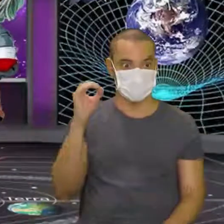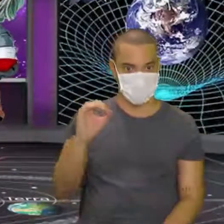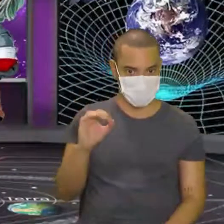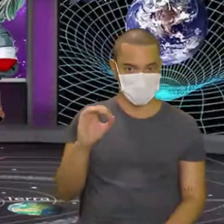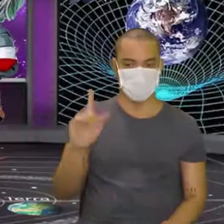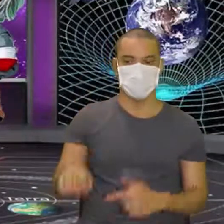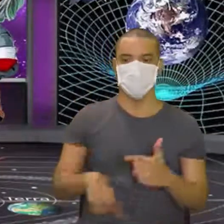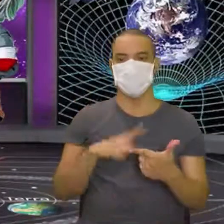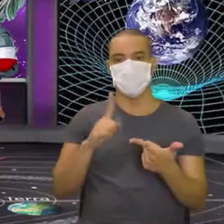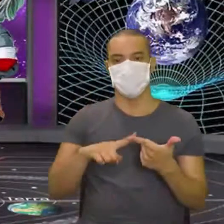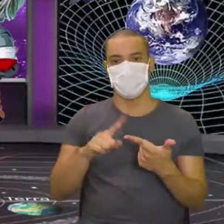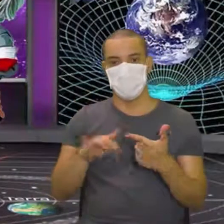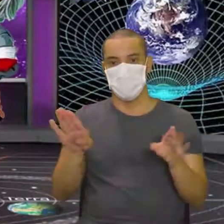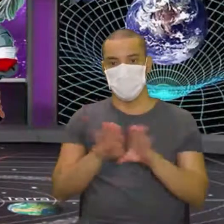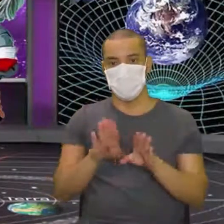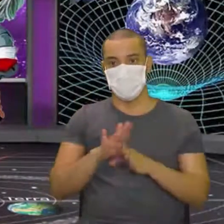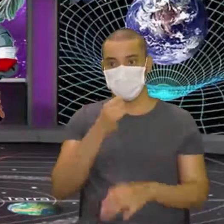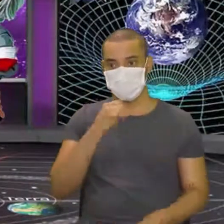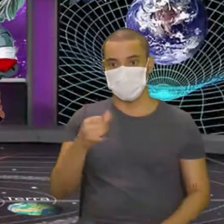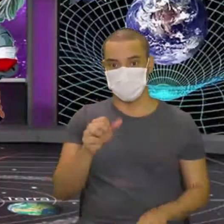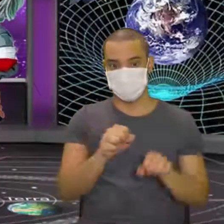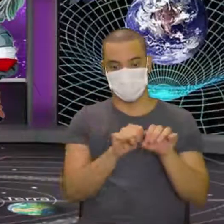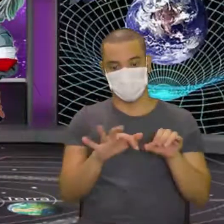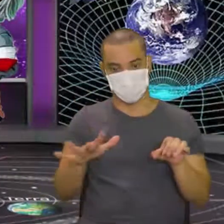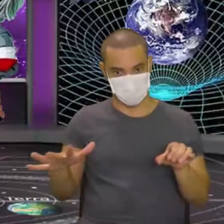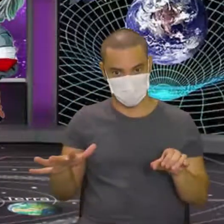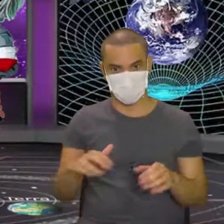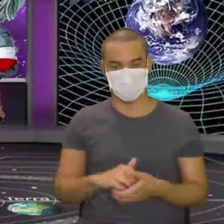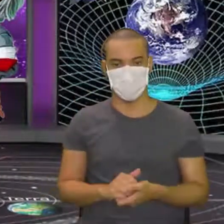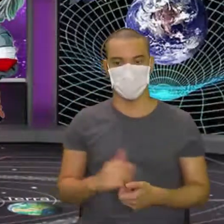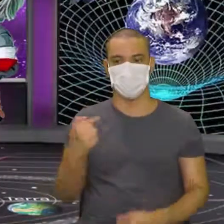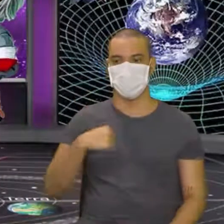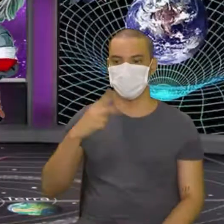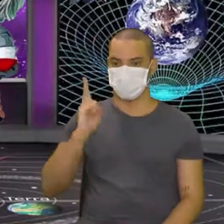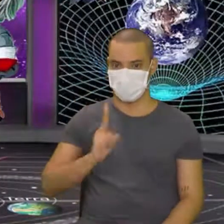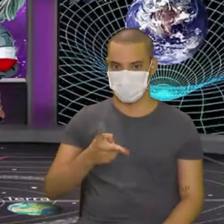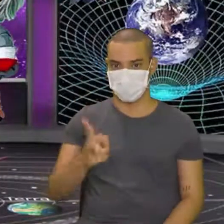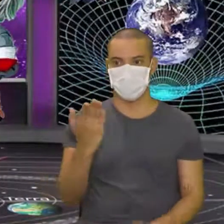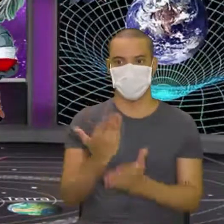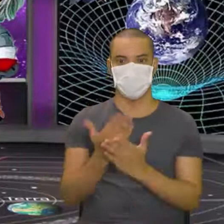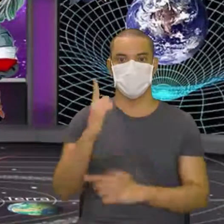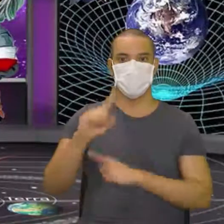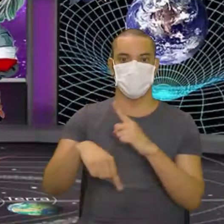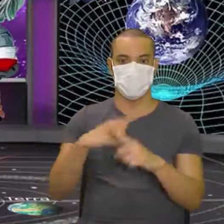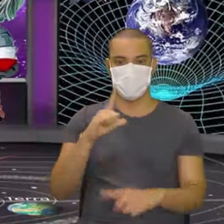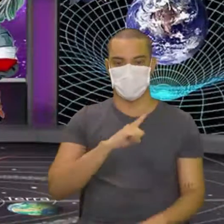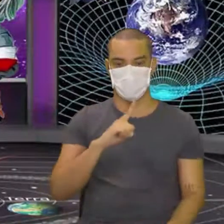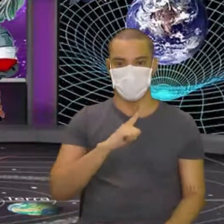caso, né? Quanto a nossa corrente, ok? Galerinha, olha só, fiquem comigo que na próxima aula tem